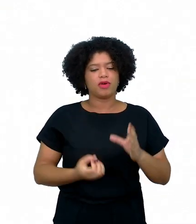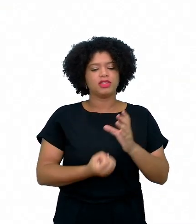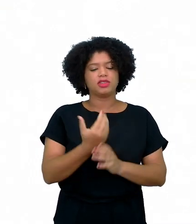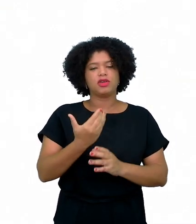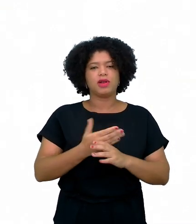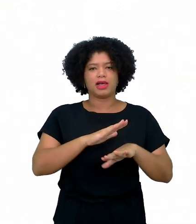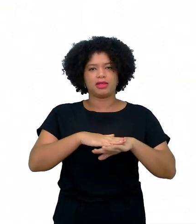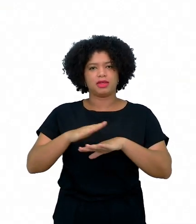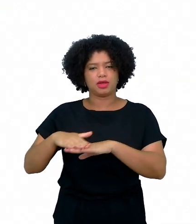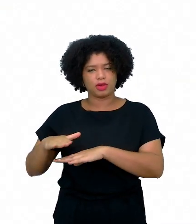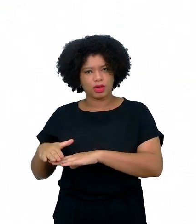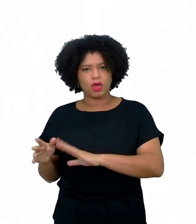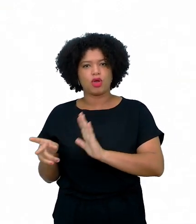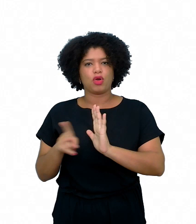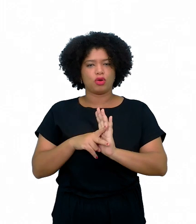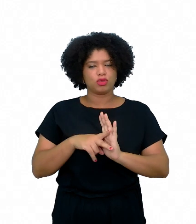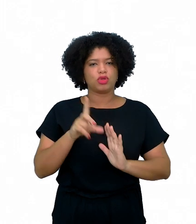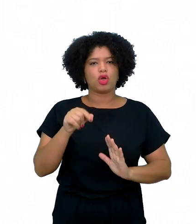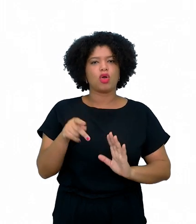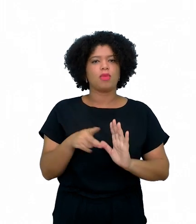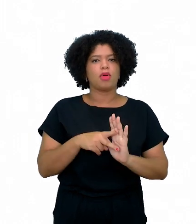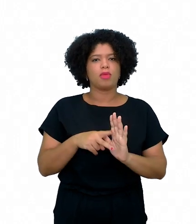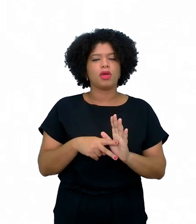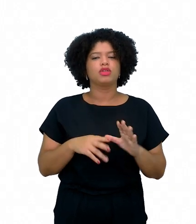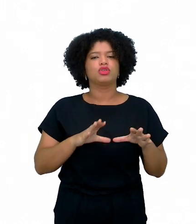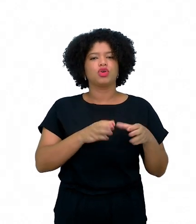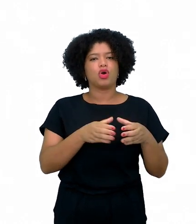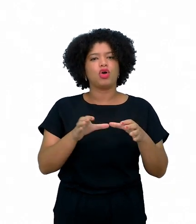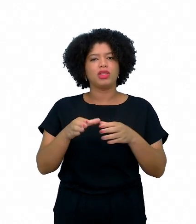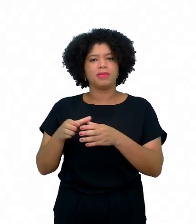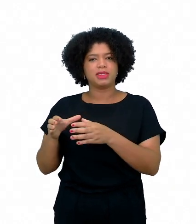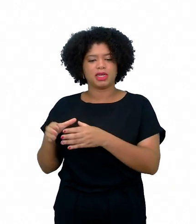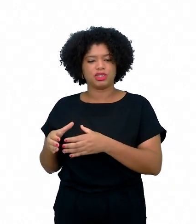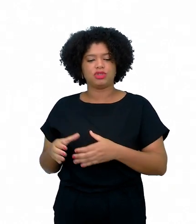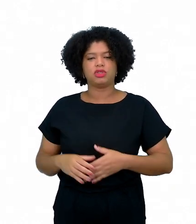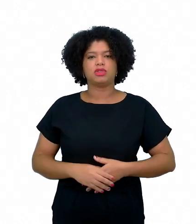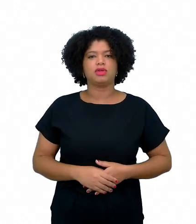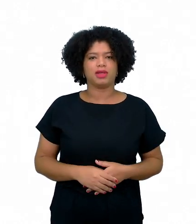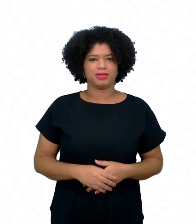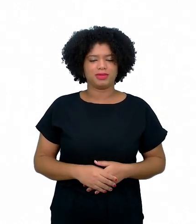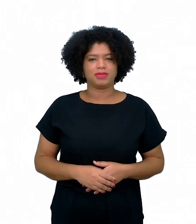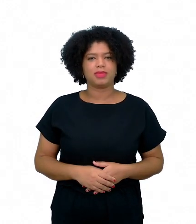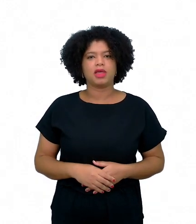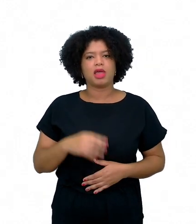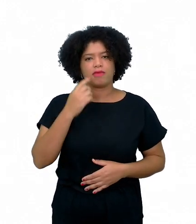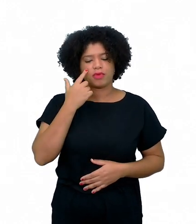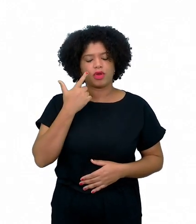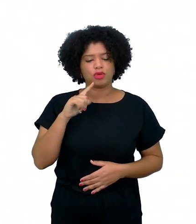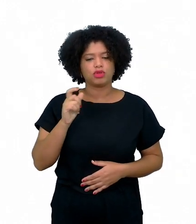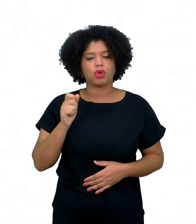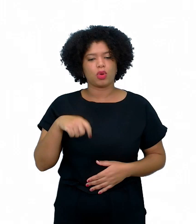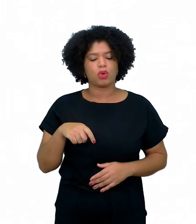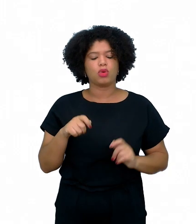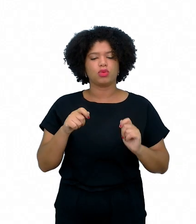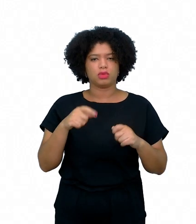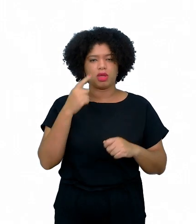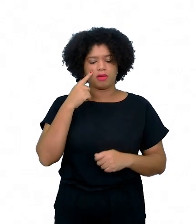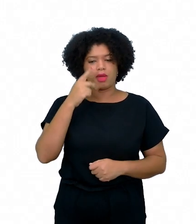estudantes sentam, né, em seus grupos, né, e desenham um esboço desse projeto,